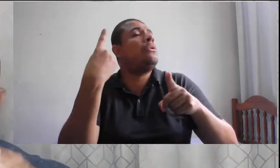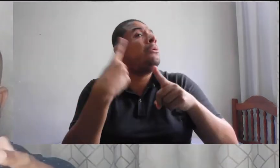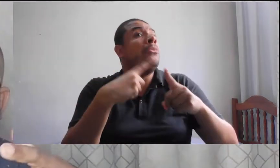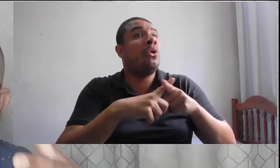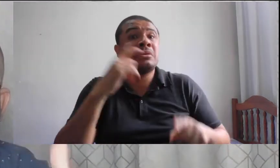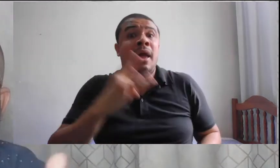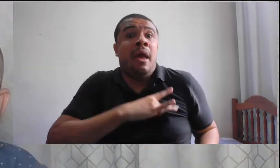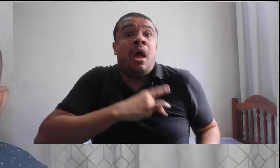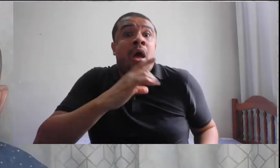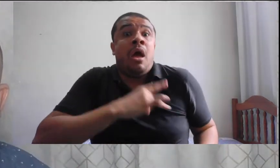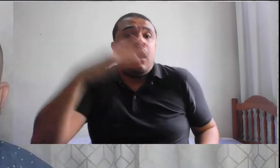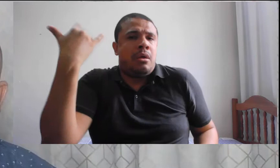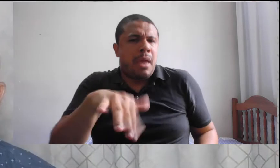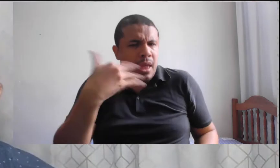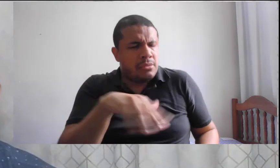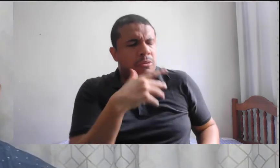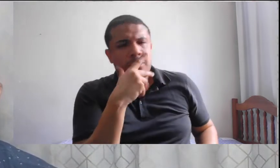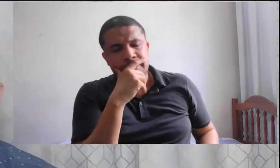Por que tanto medo?